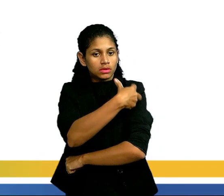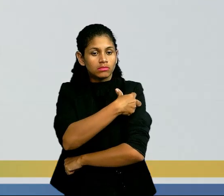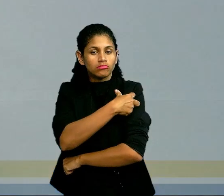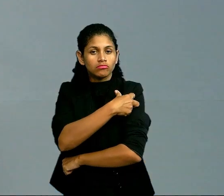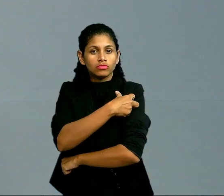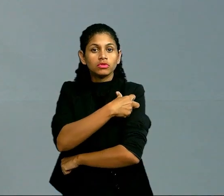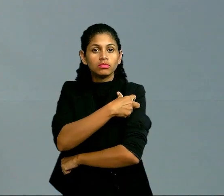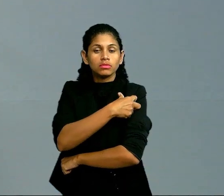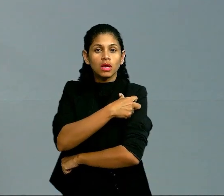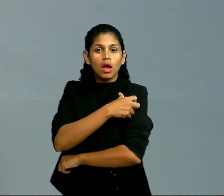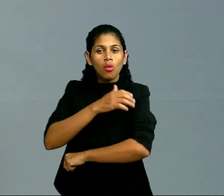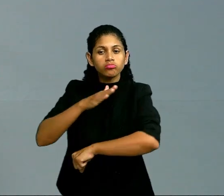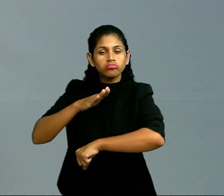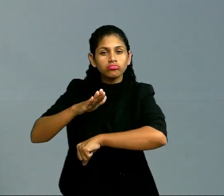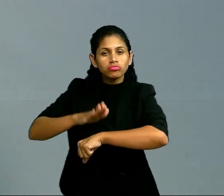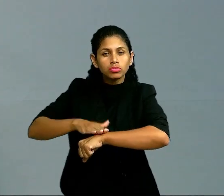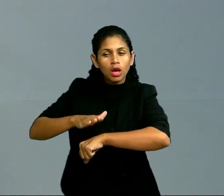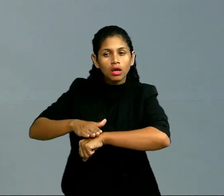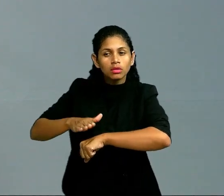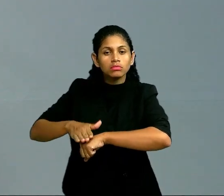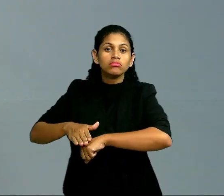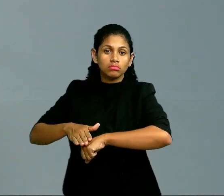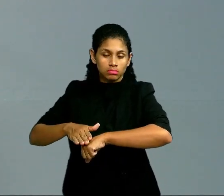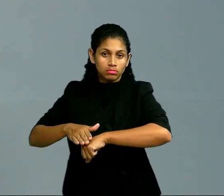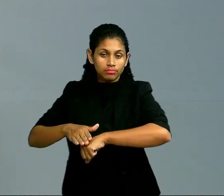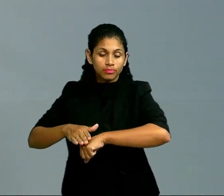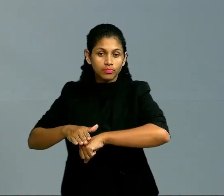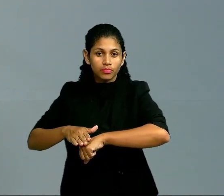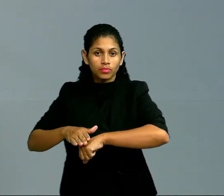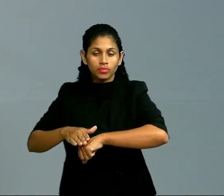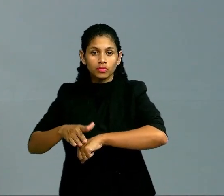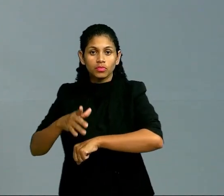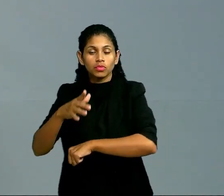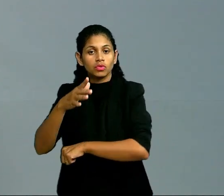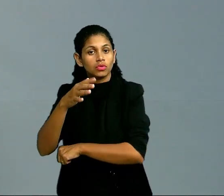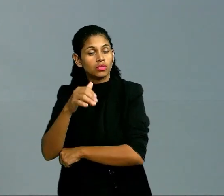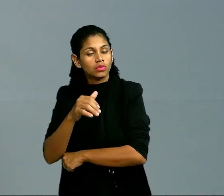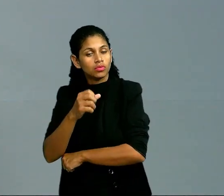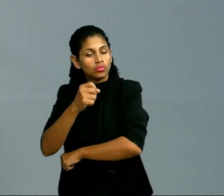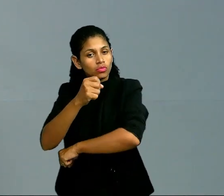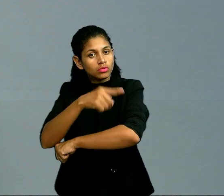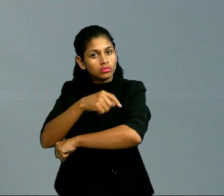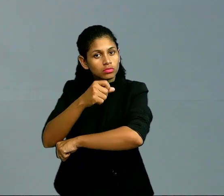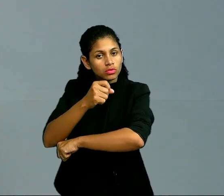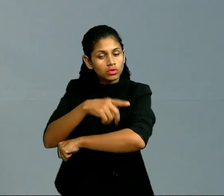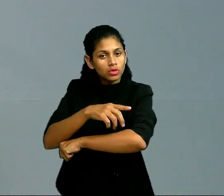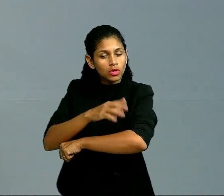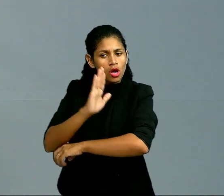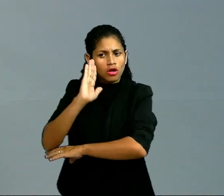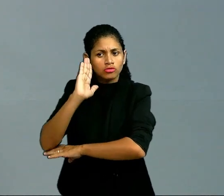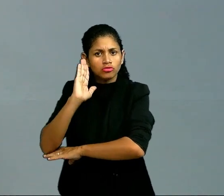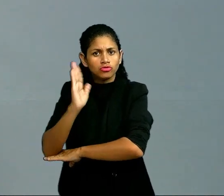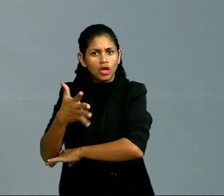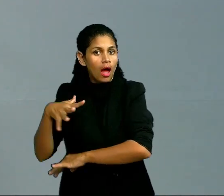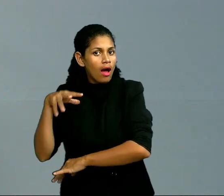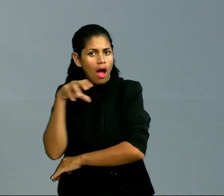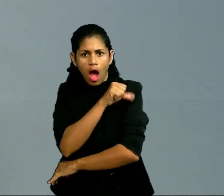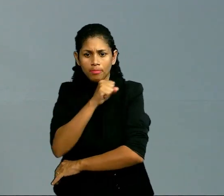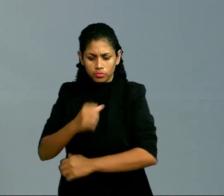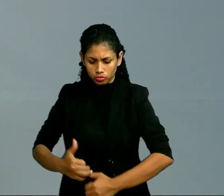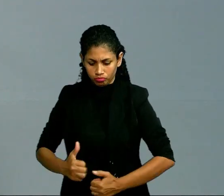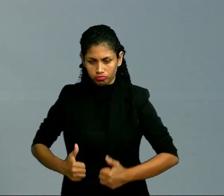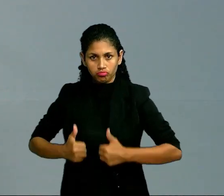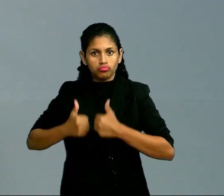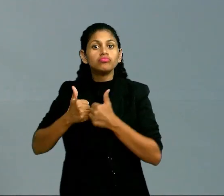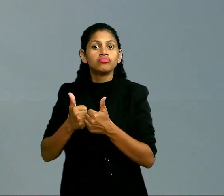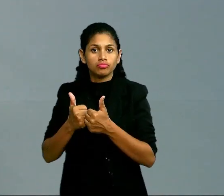de prevenção. Em outras palavras, pessoal, o soro, ele é um anticorpo produzido já rapidamente, coisa que a gente não tem